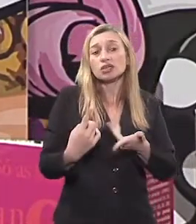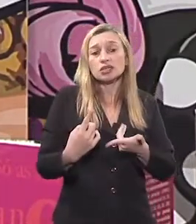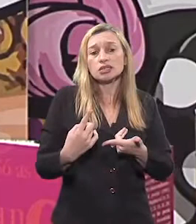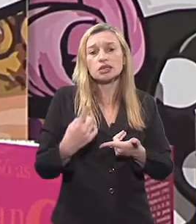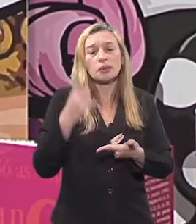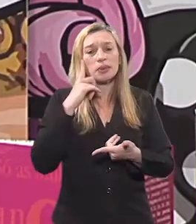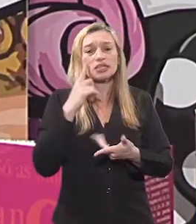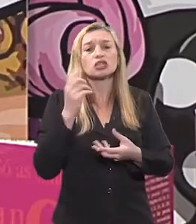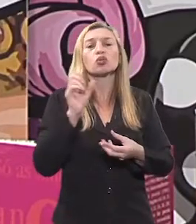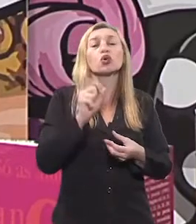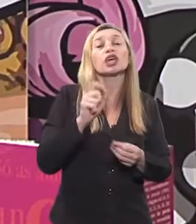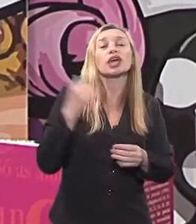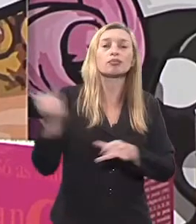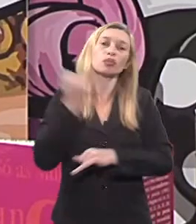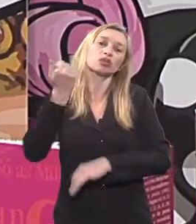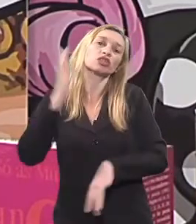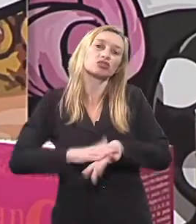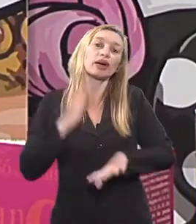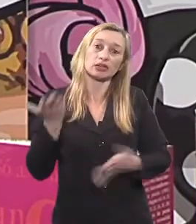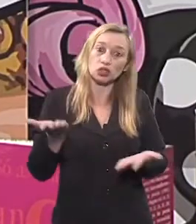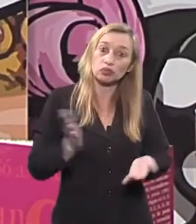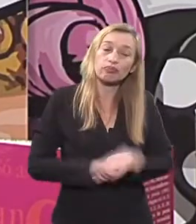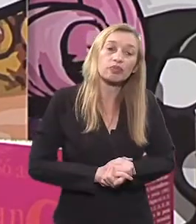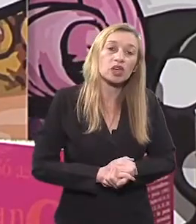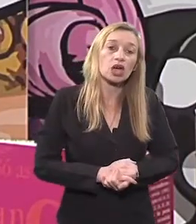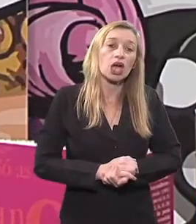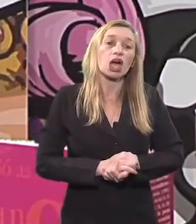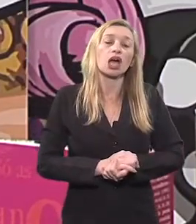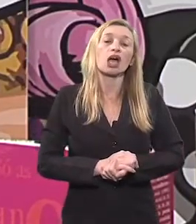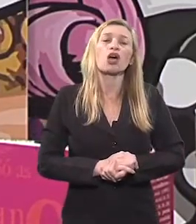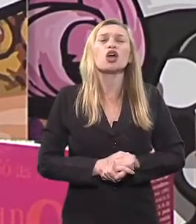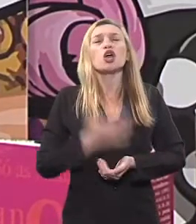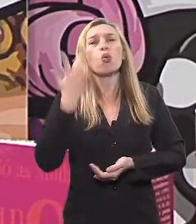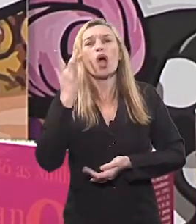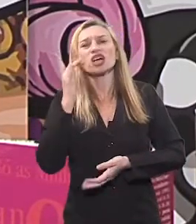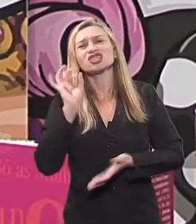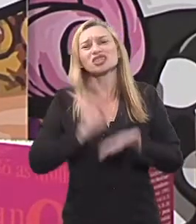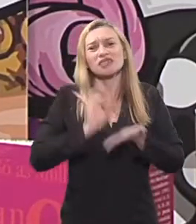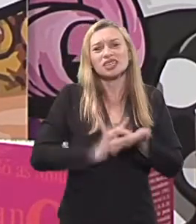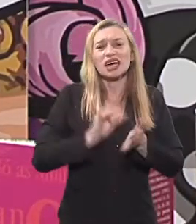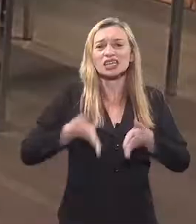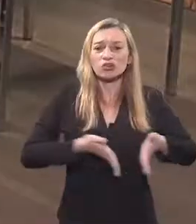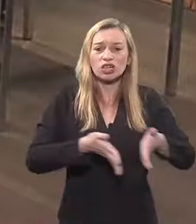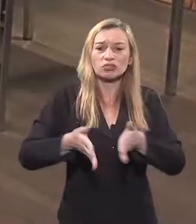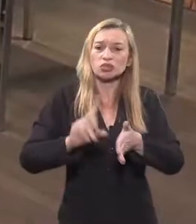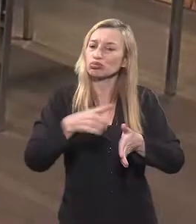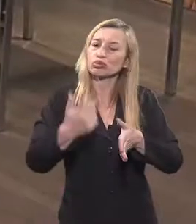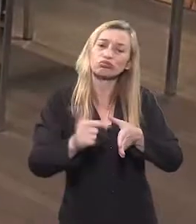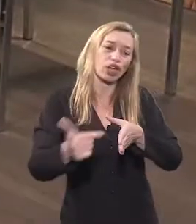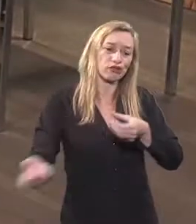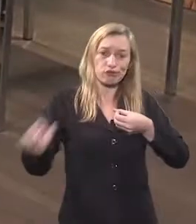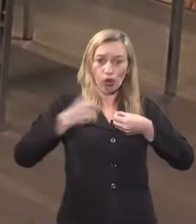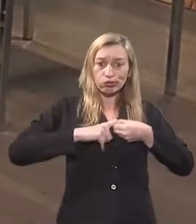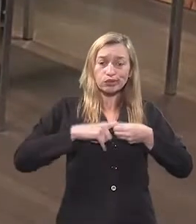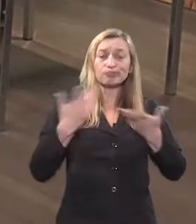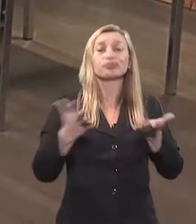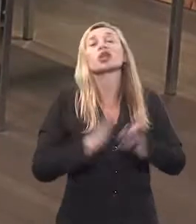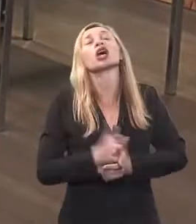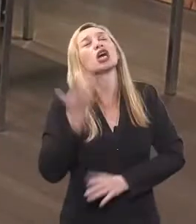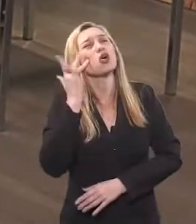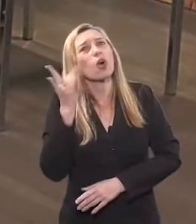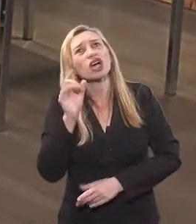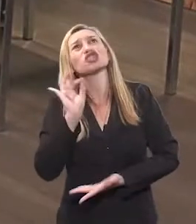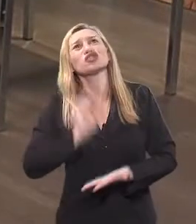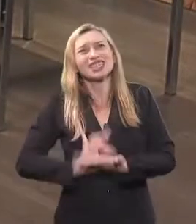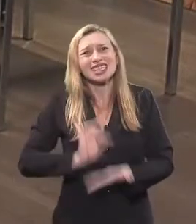fica naquilo, né? O que é mais importante? Eu acho que, na verdade, é um caminho sem volta. Eu acho